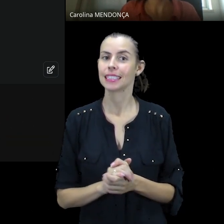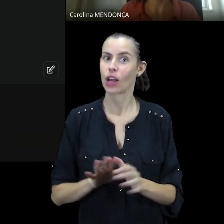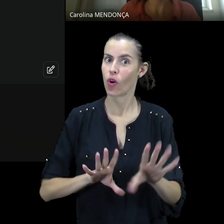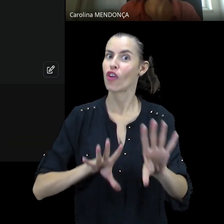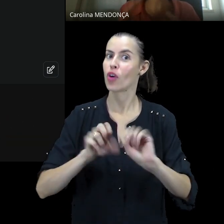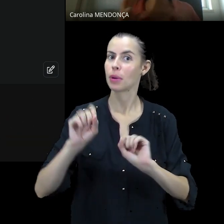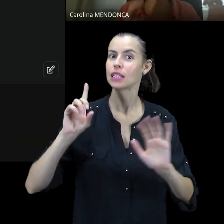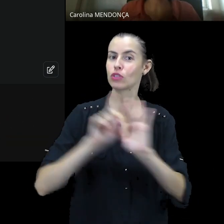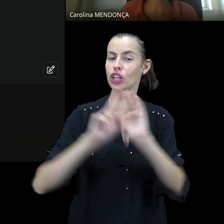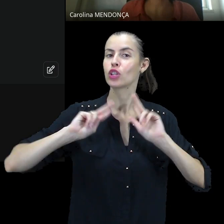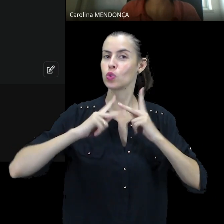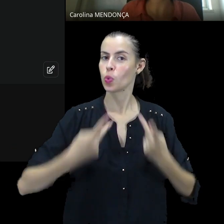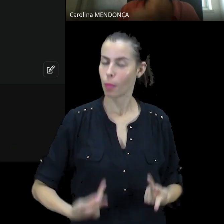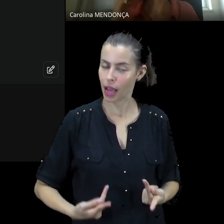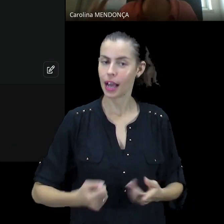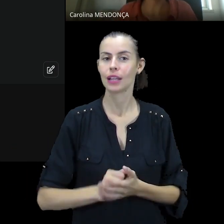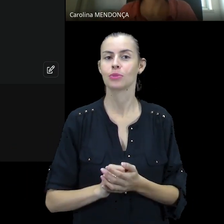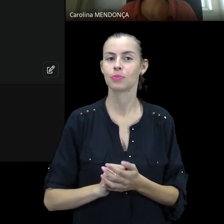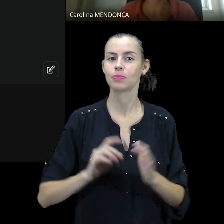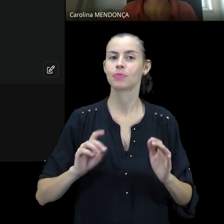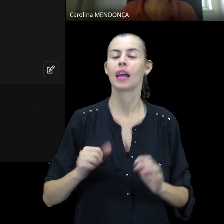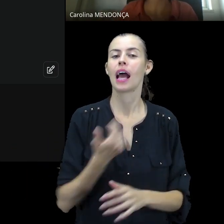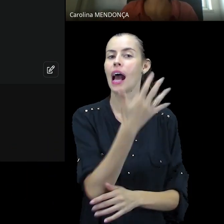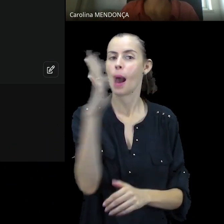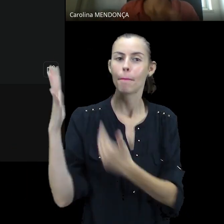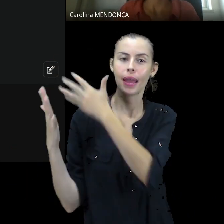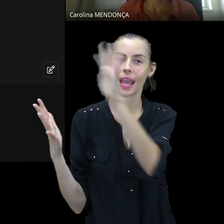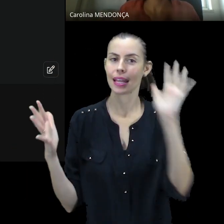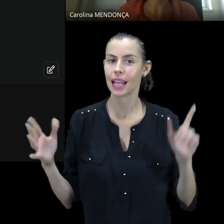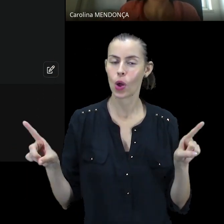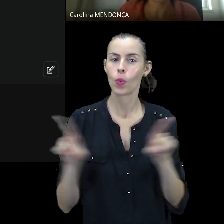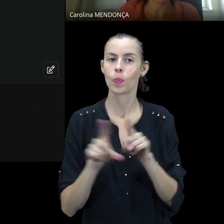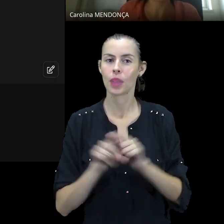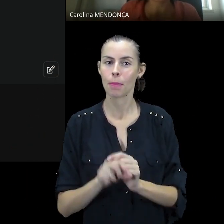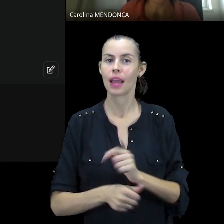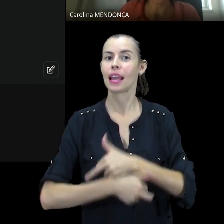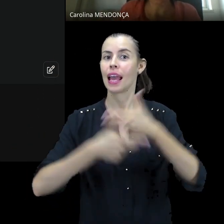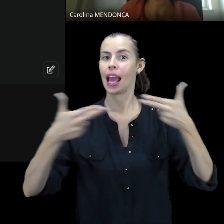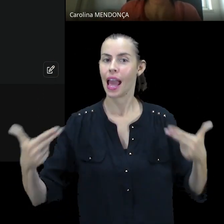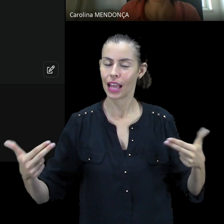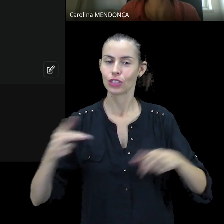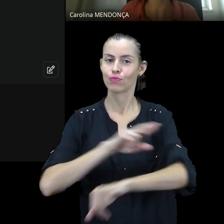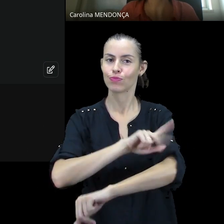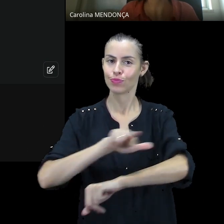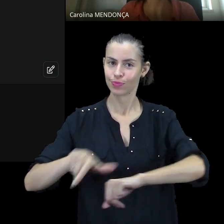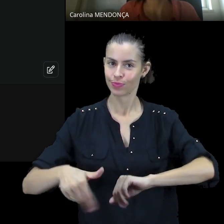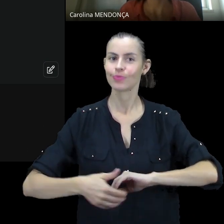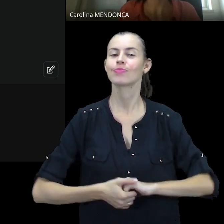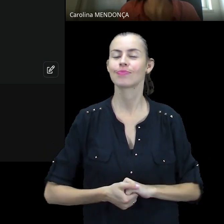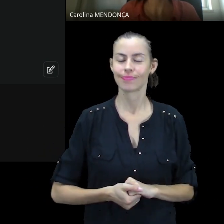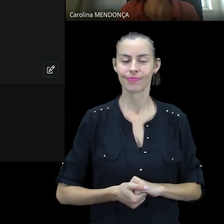para vocês alguns componentes curriculares, a ementa desses componentes. Vamos ver se aqui na discussão eu consigo abrir algum para mostrar para